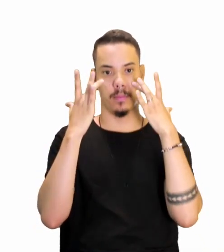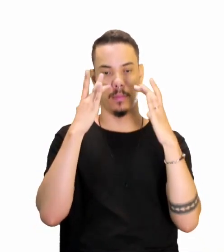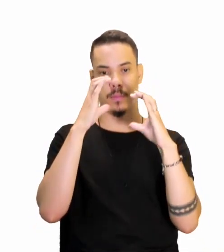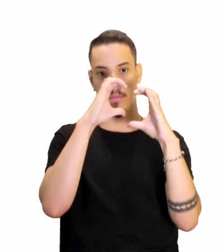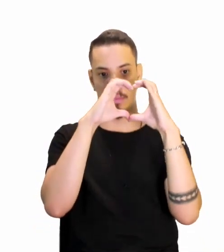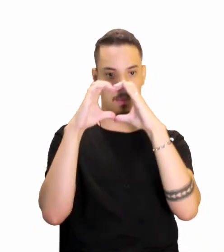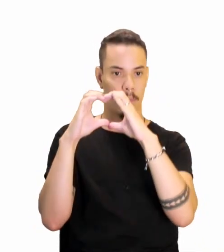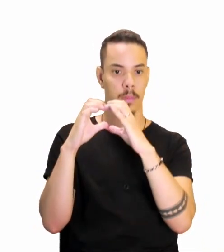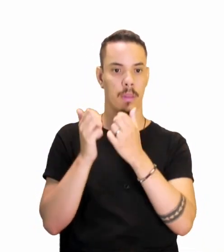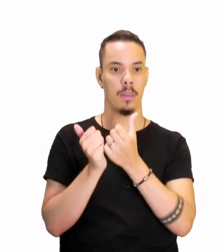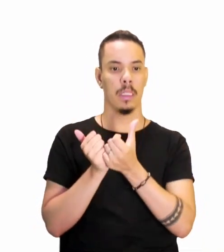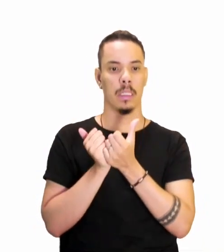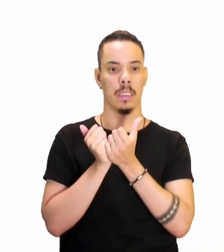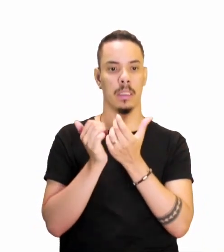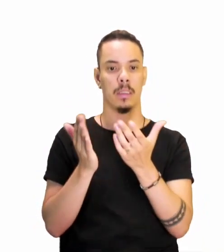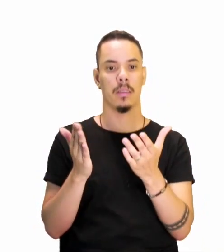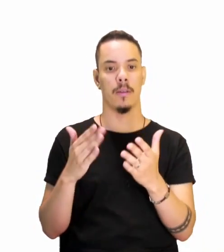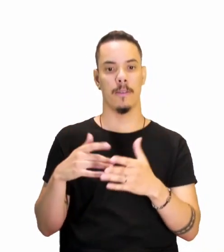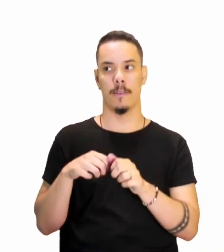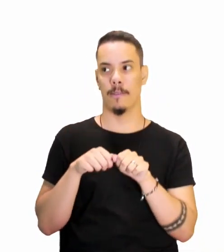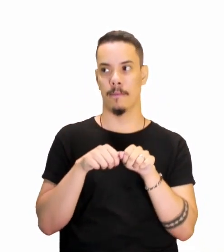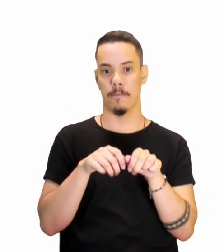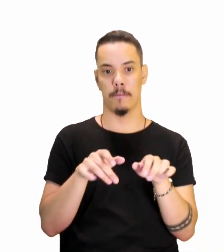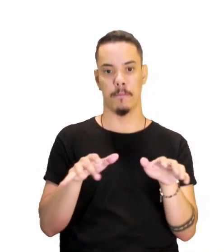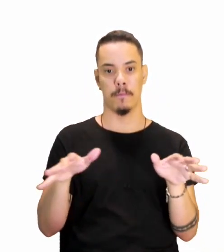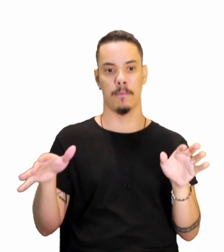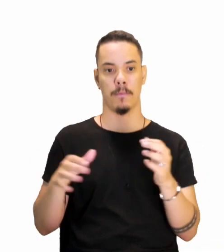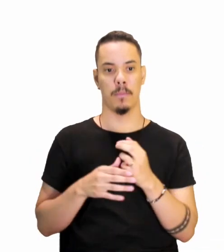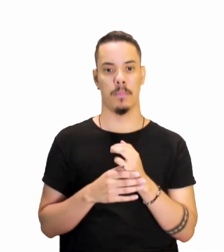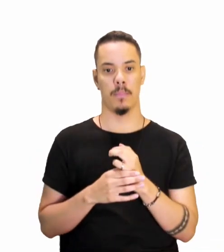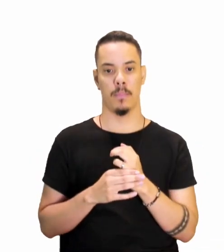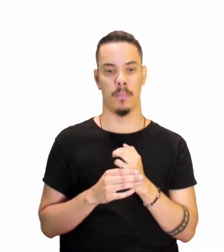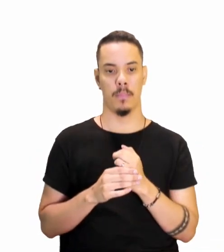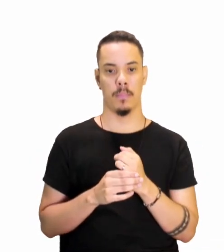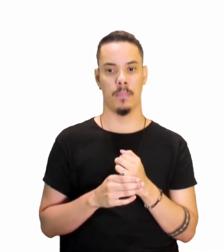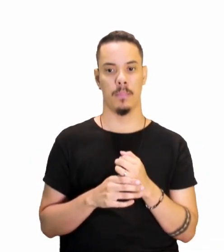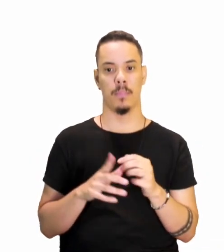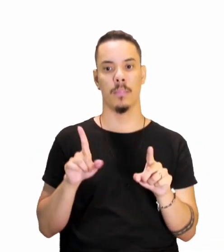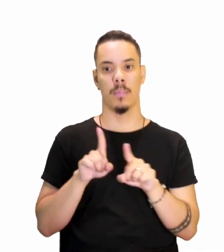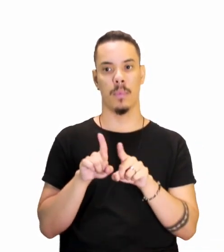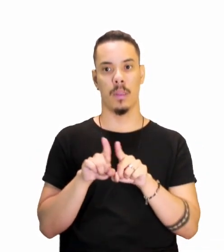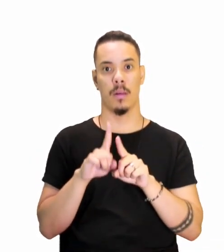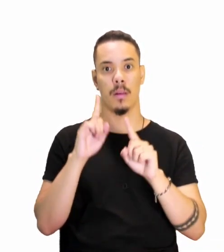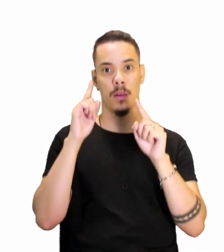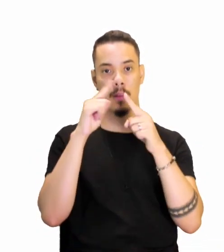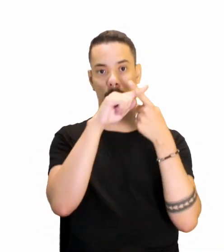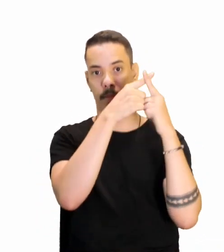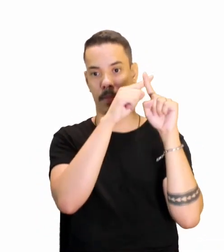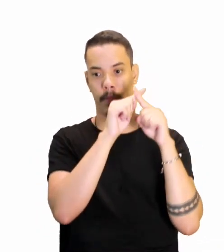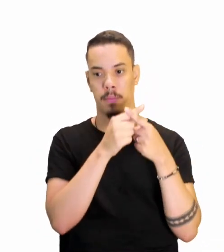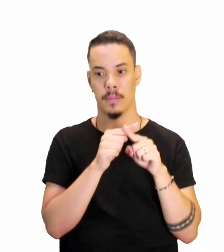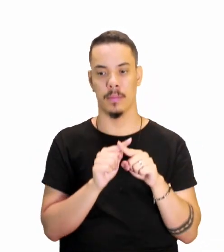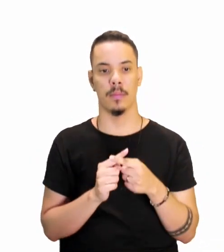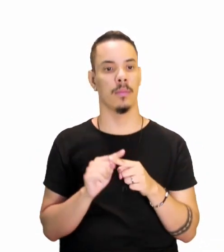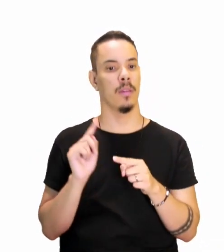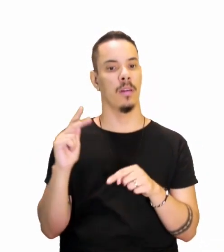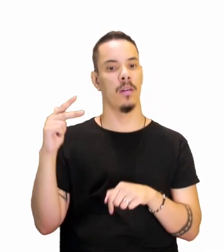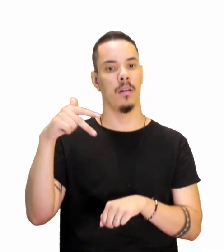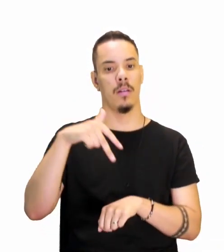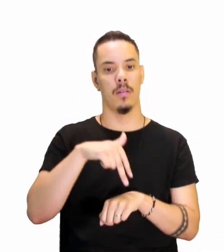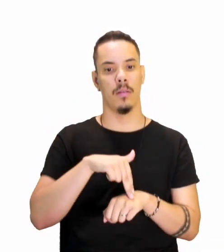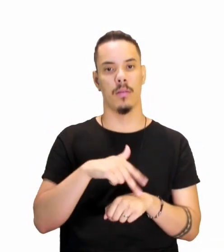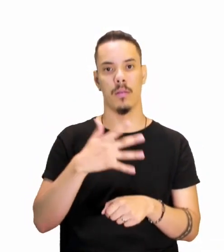espalha a rica trança voadora, quando vem passear-te